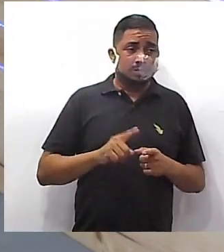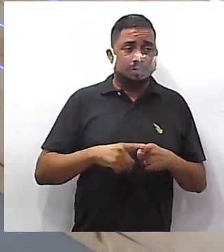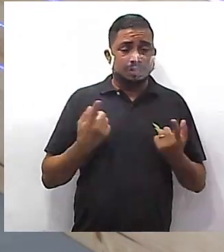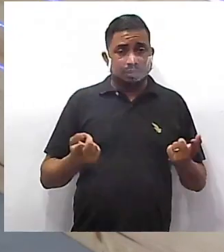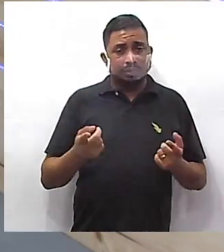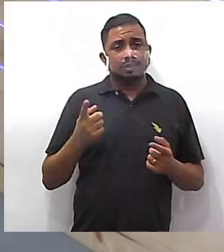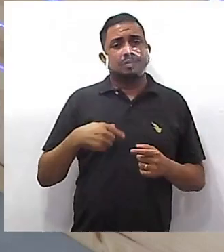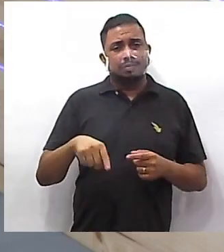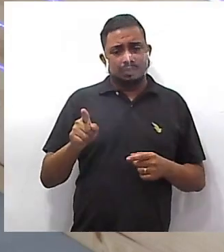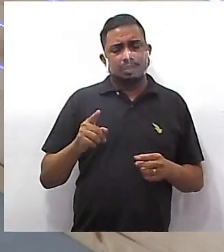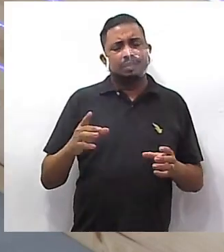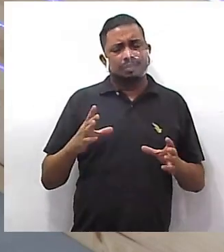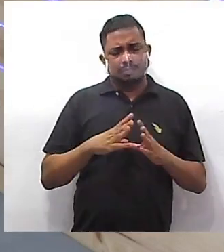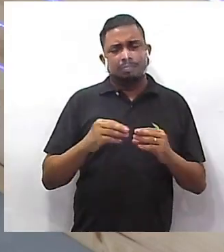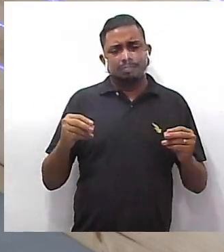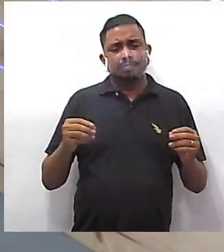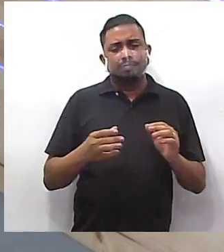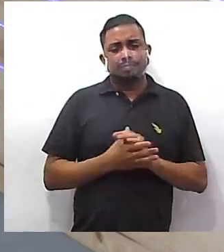isso vai passar.